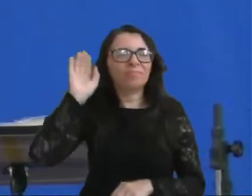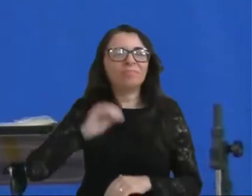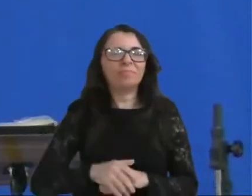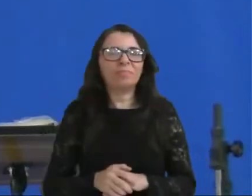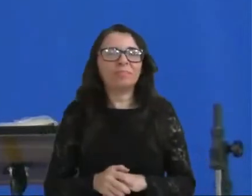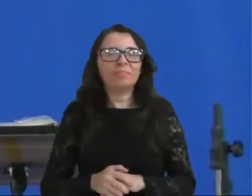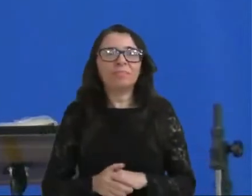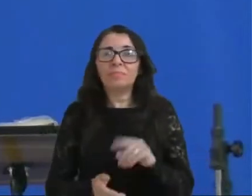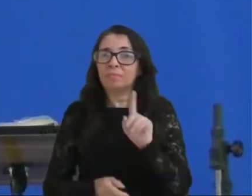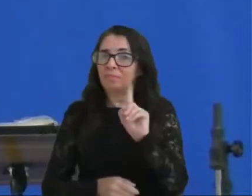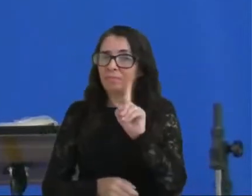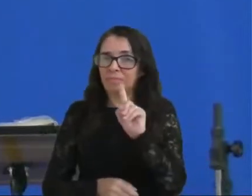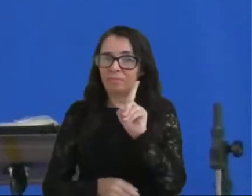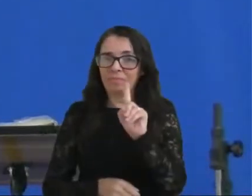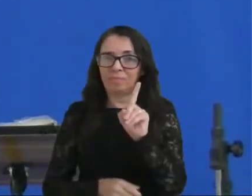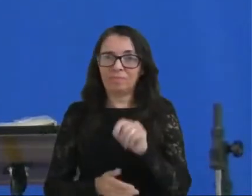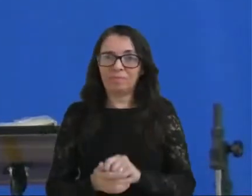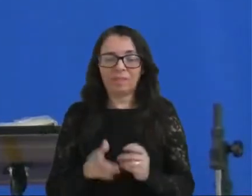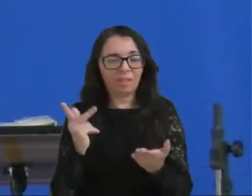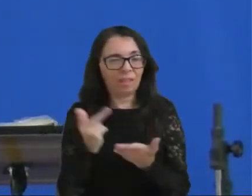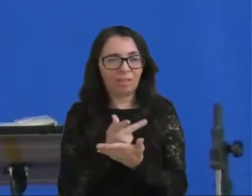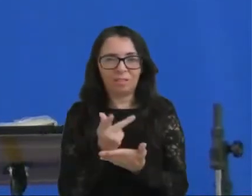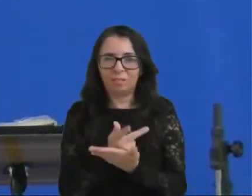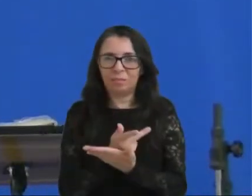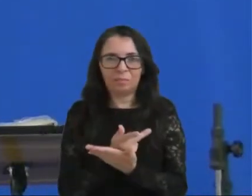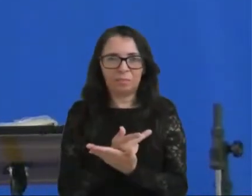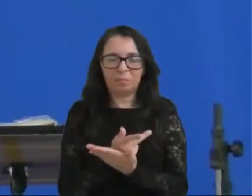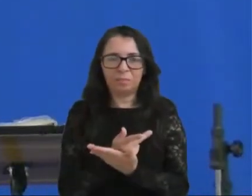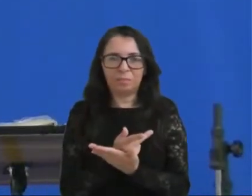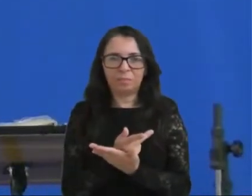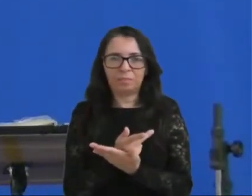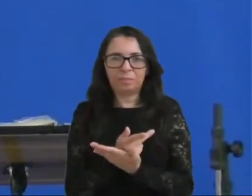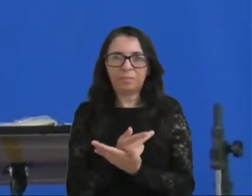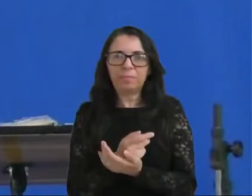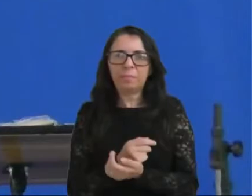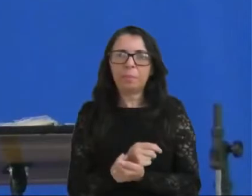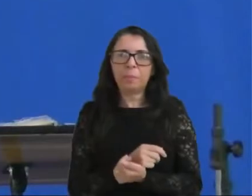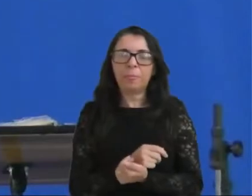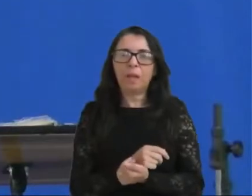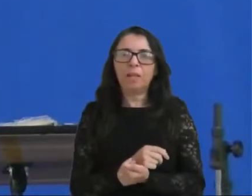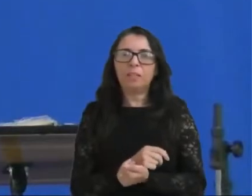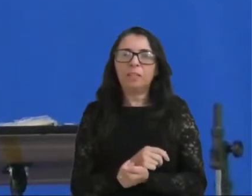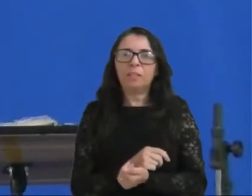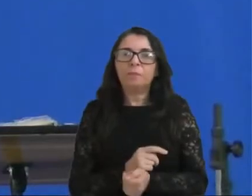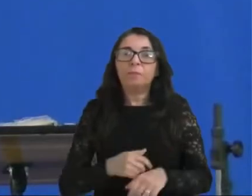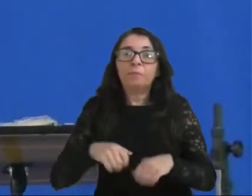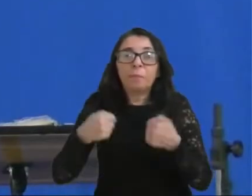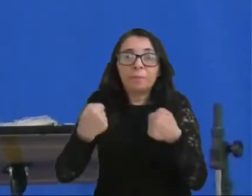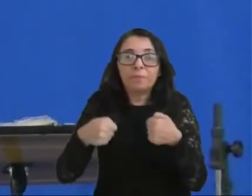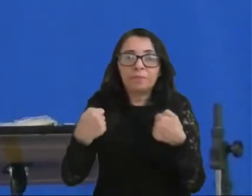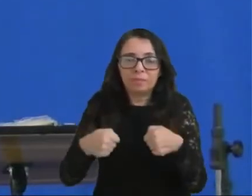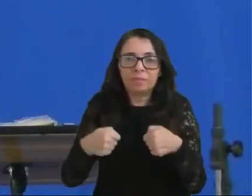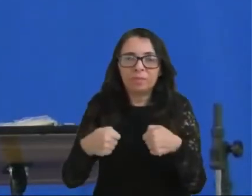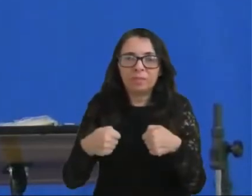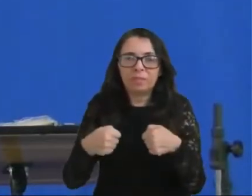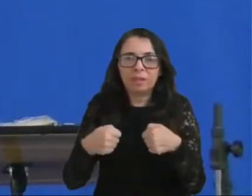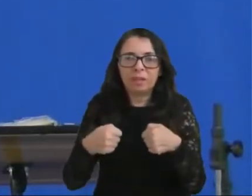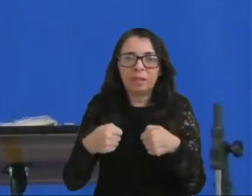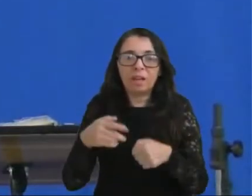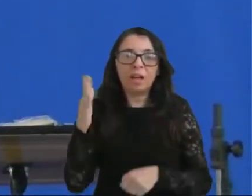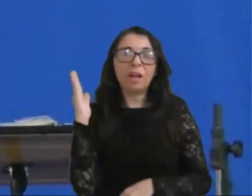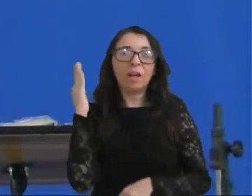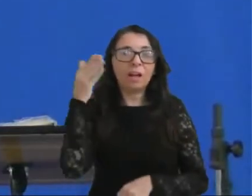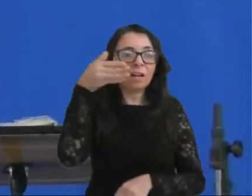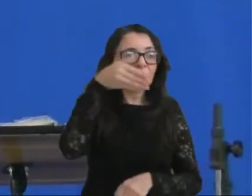Você deixou de orar? Você deixou de se deleitar na palavra de Deus? Isso fez